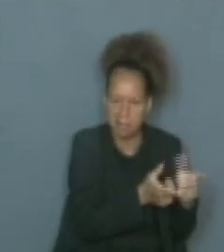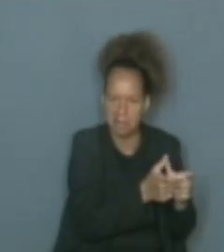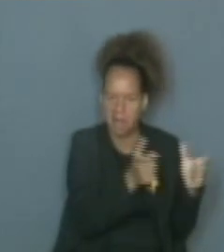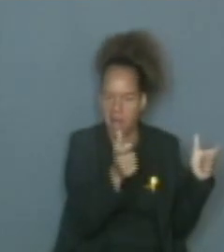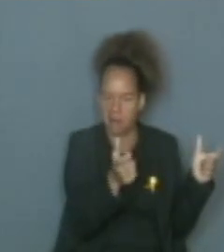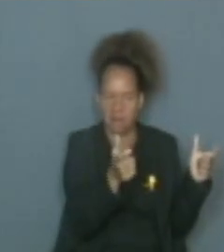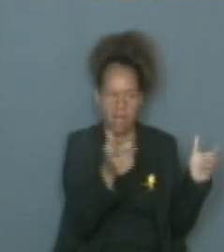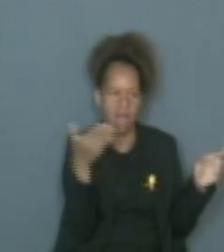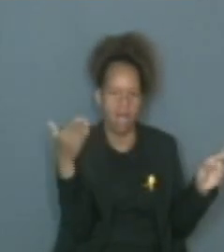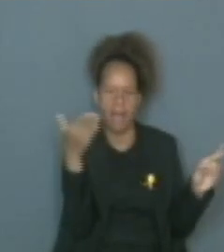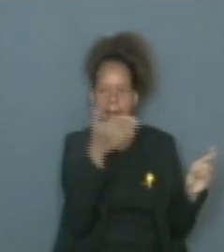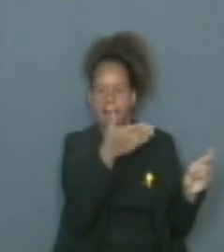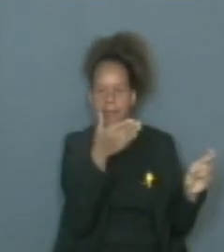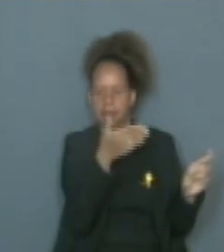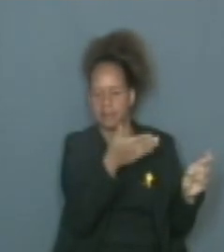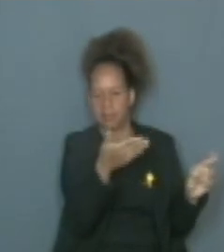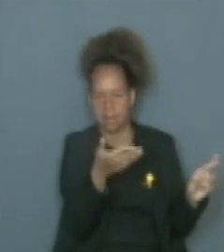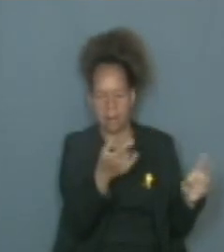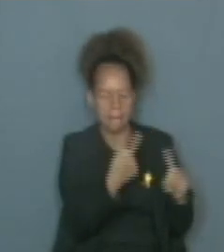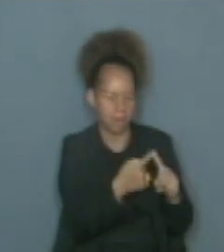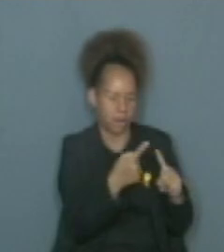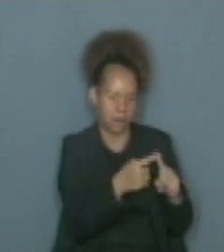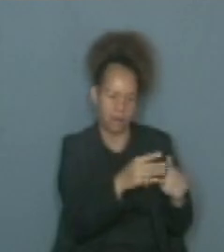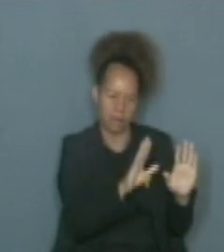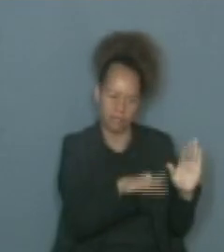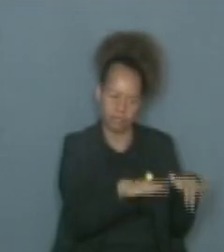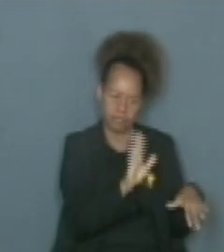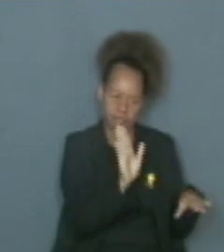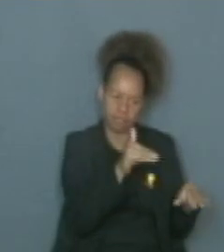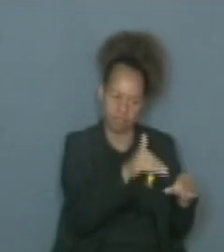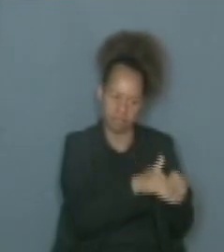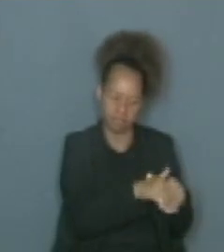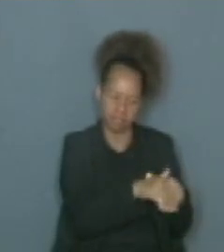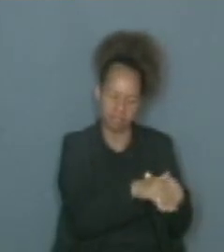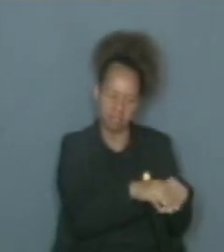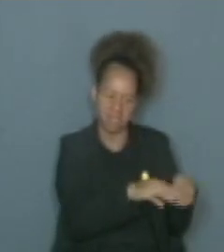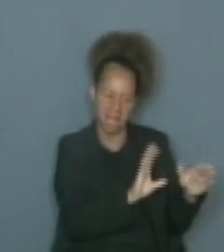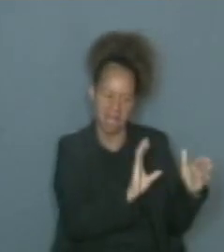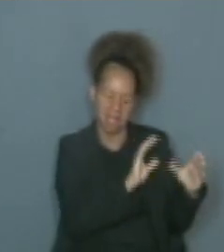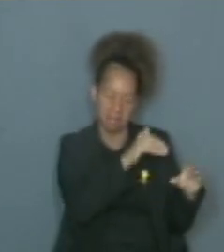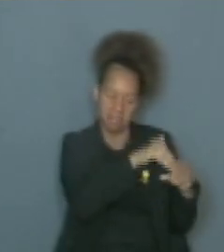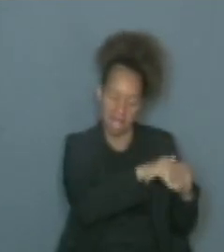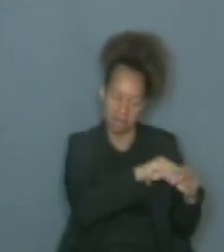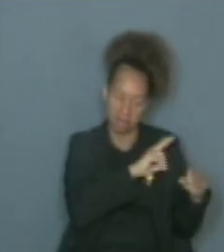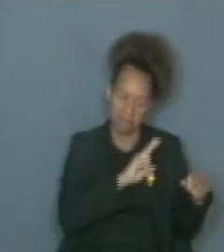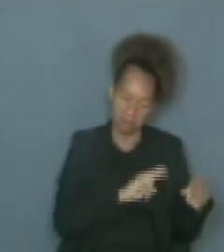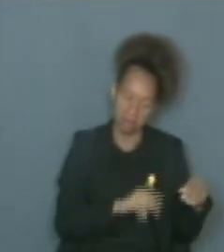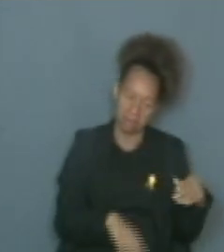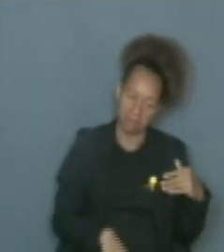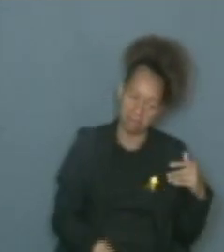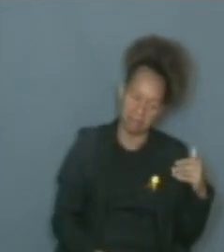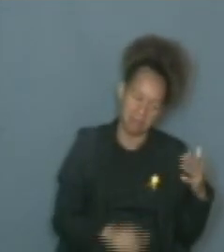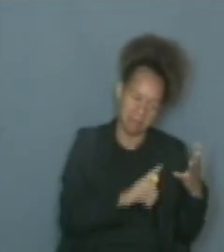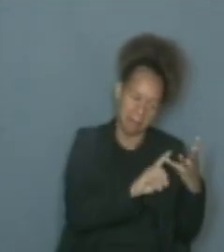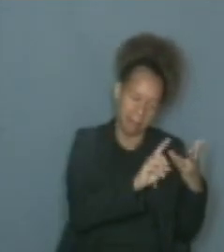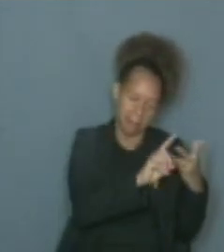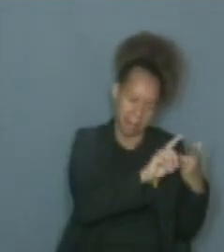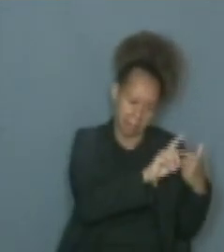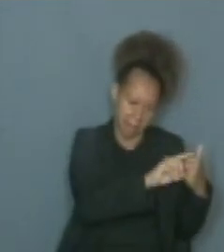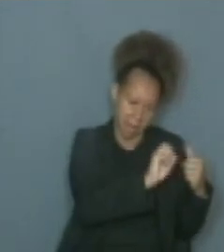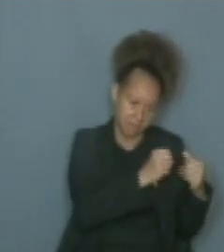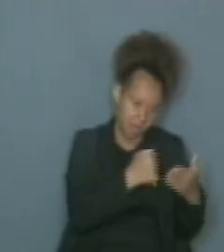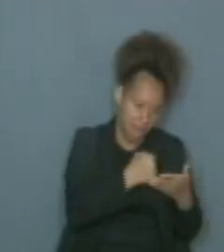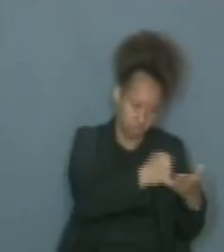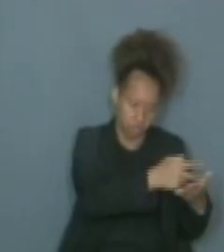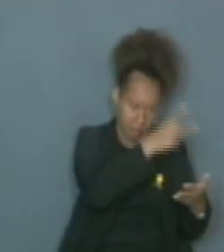grande representação, porque de repente vai votar no mandato A ou B, ou vai favorecer o prefeito da cidade